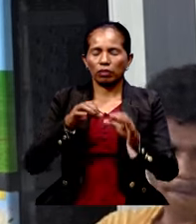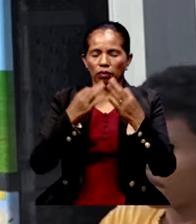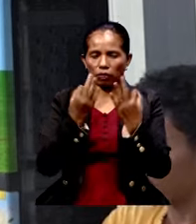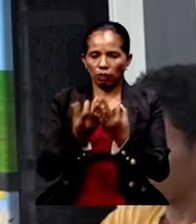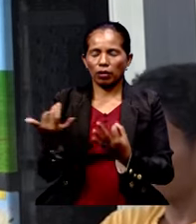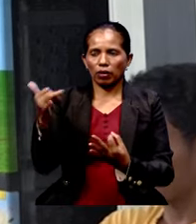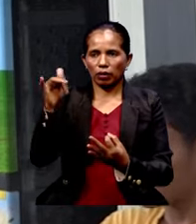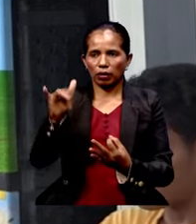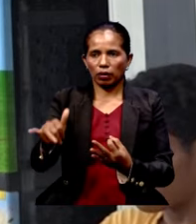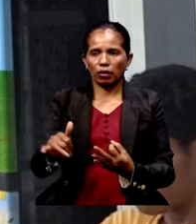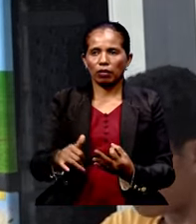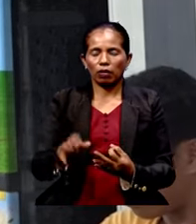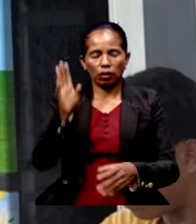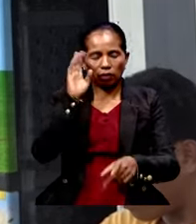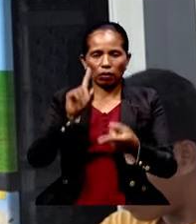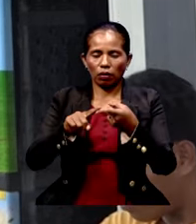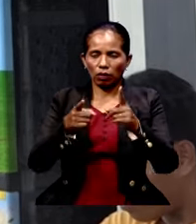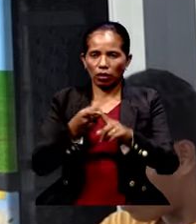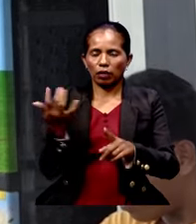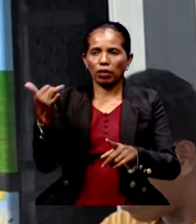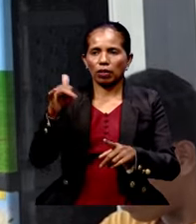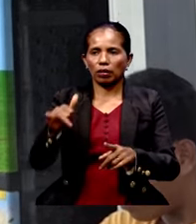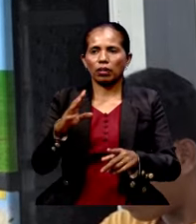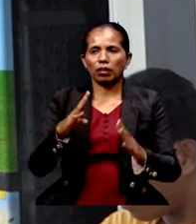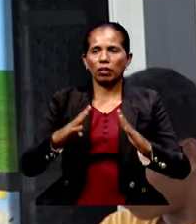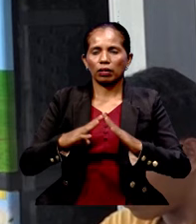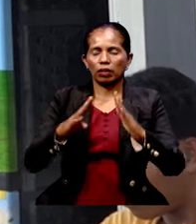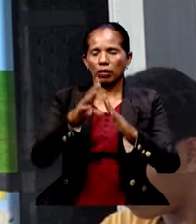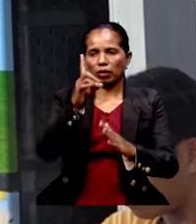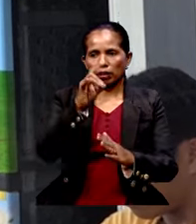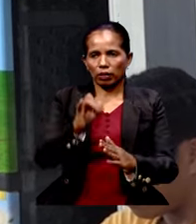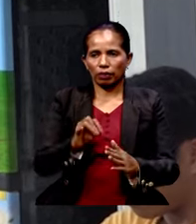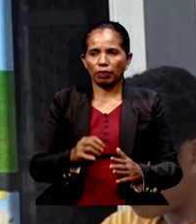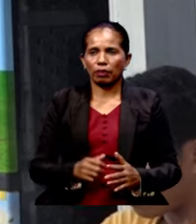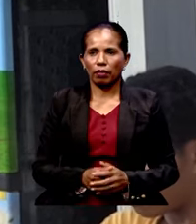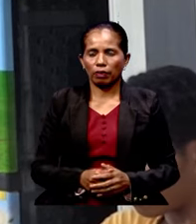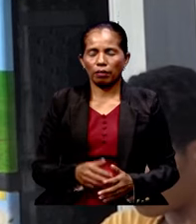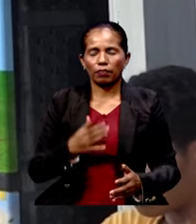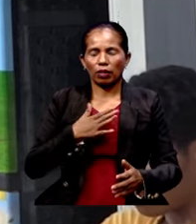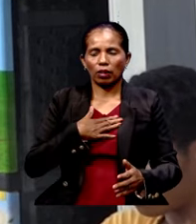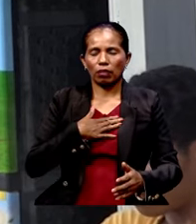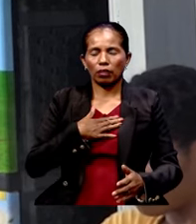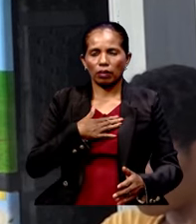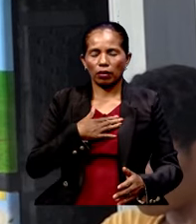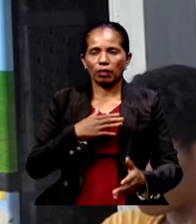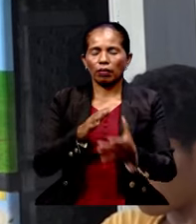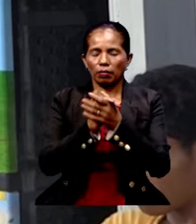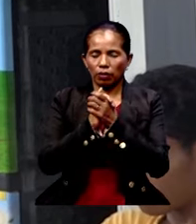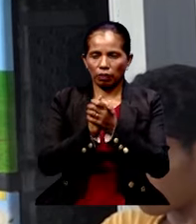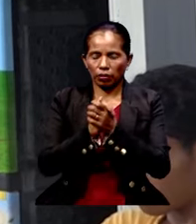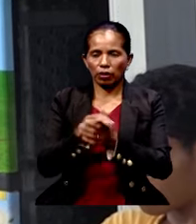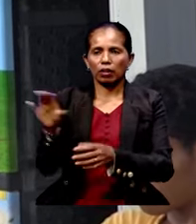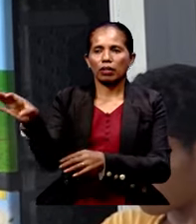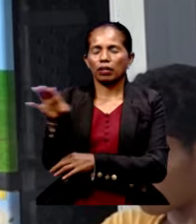sira, unia maluk sira nebe ma iha sidadi larang hau. Unia vos festa, dua Natal